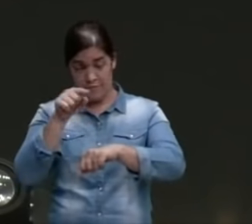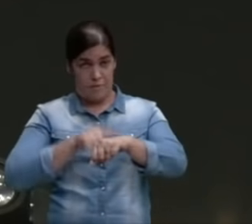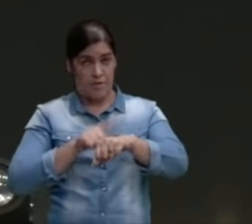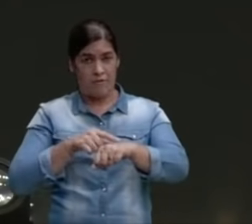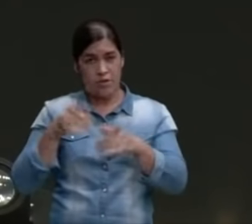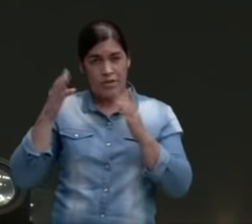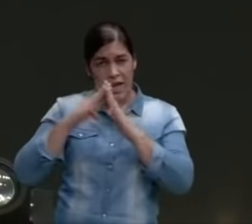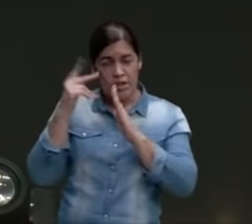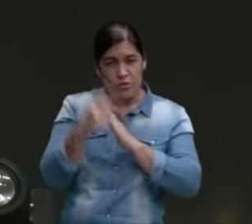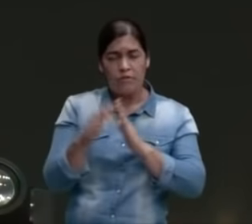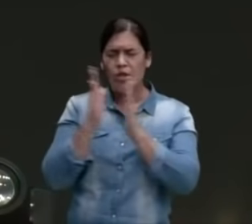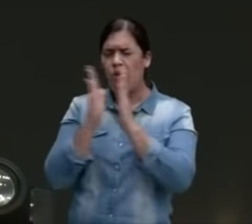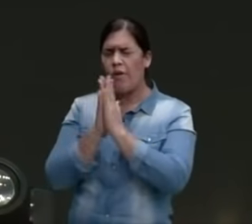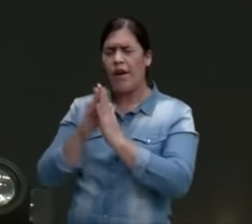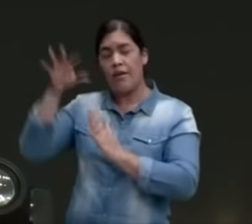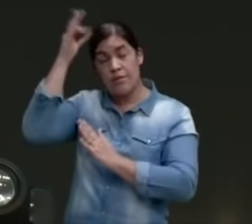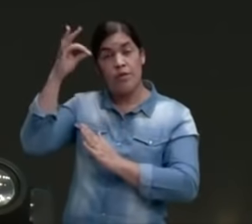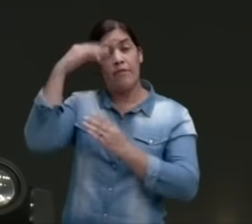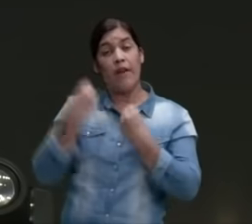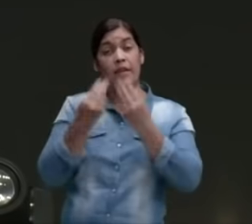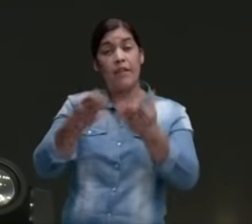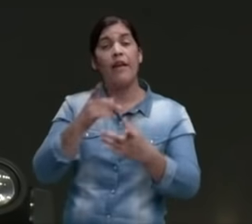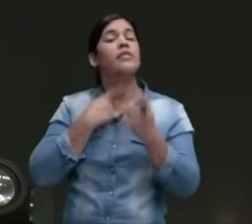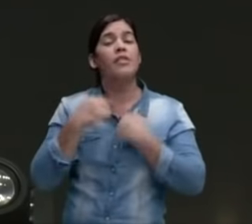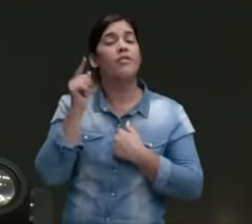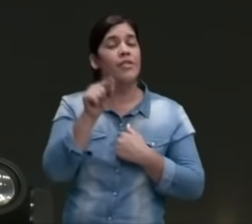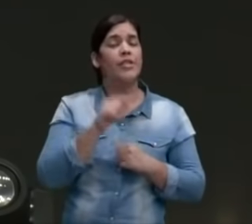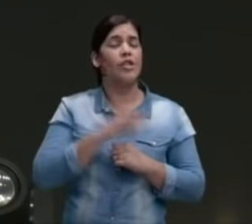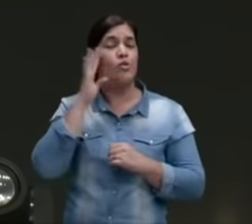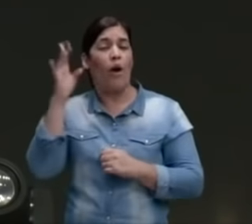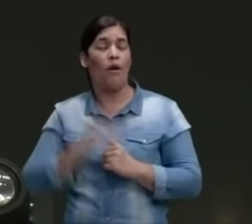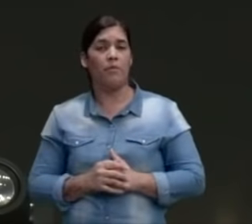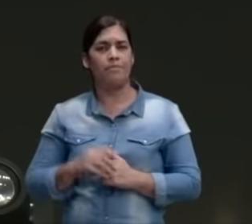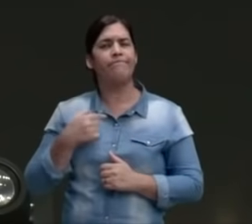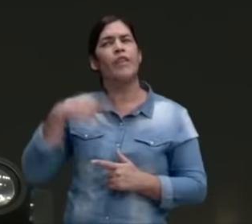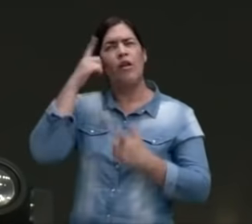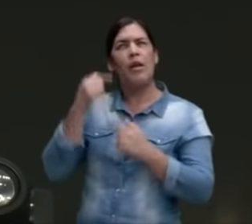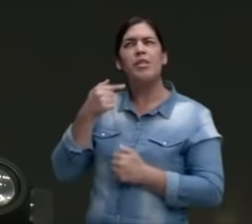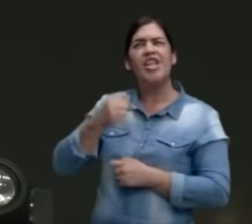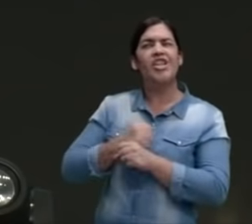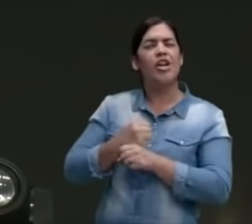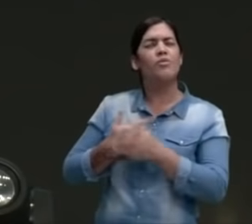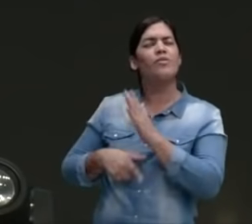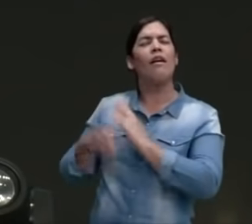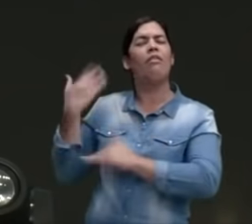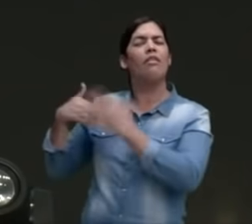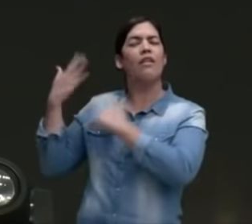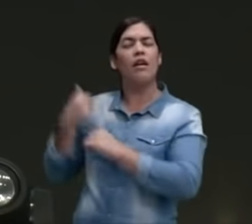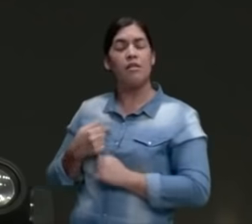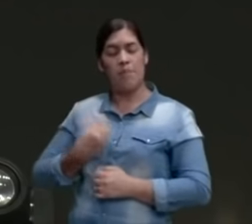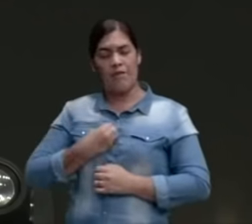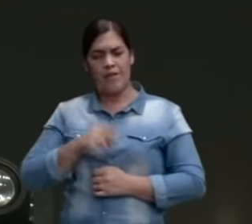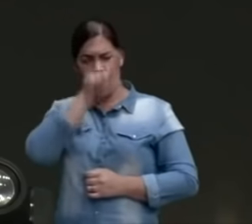colocar desejos. E eu me lembro que em 2013, há 7 anos atrás, eu estava com a minha vida assim, com um ponto de interrogação, sem